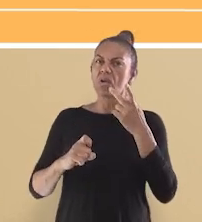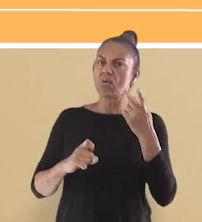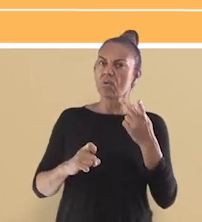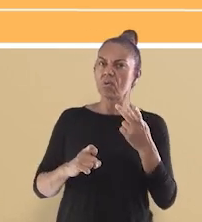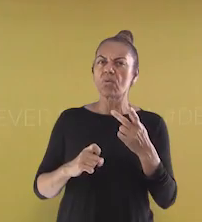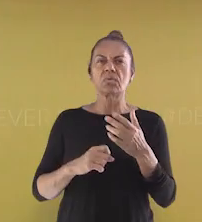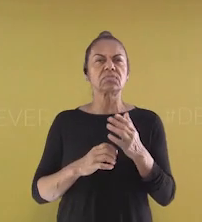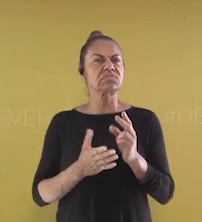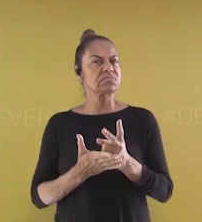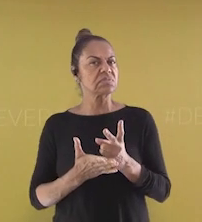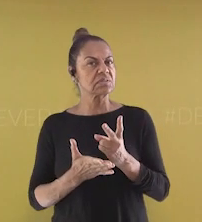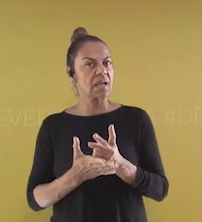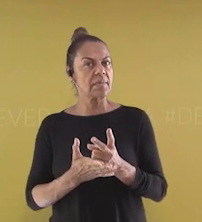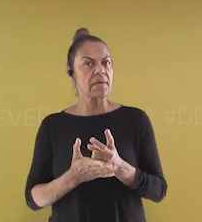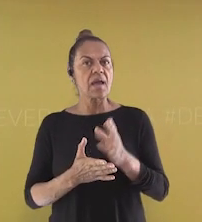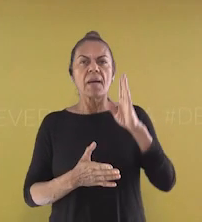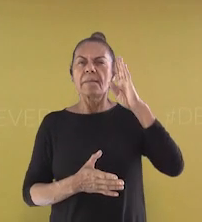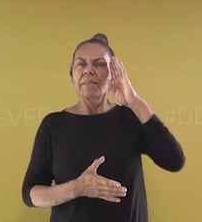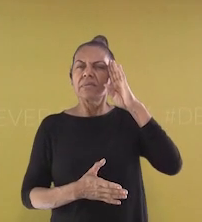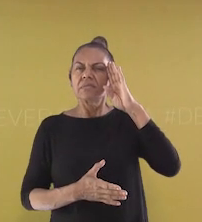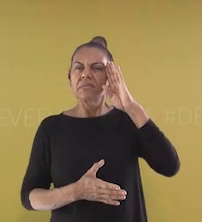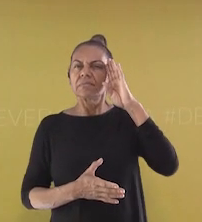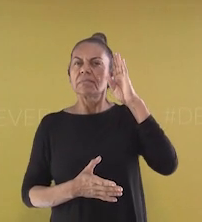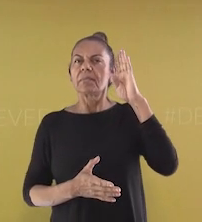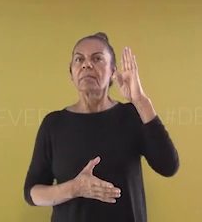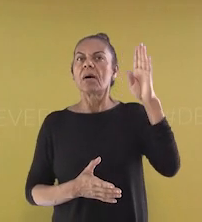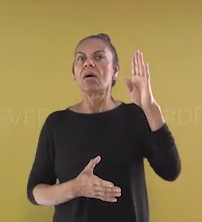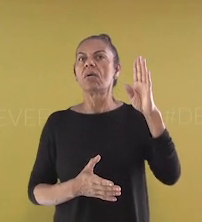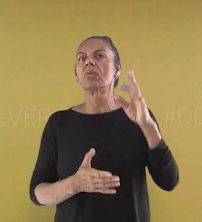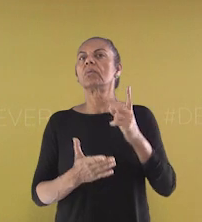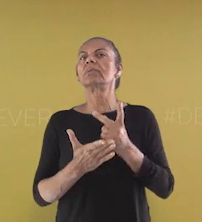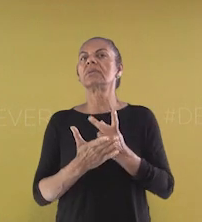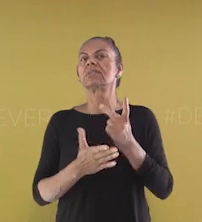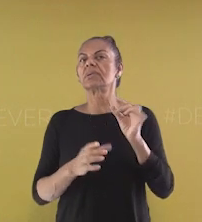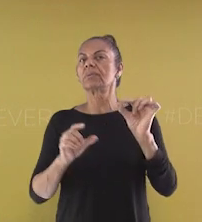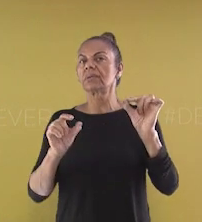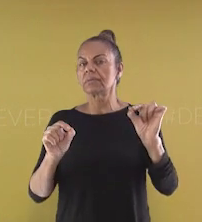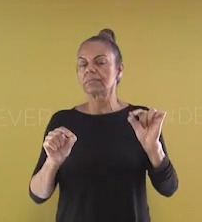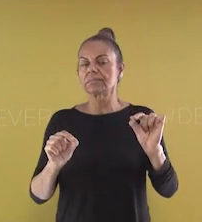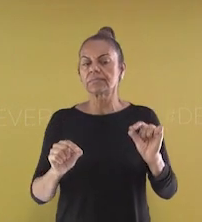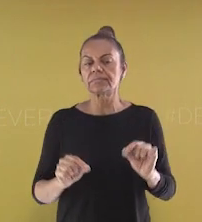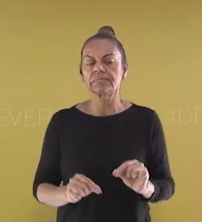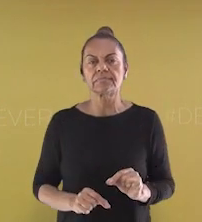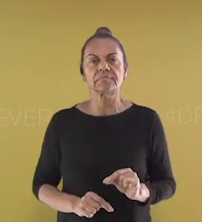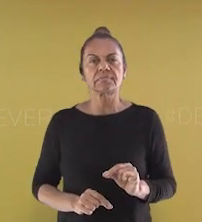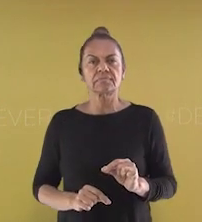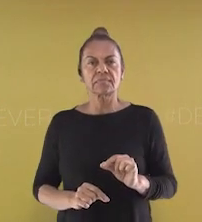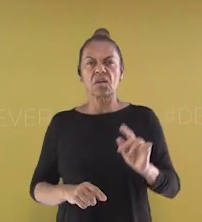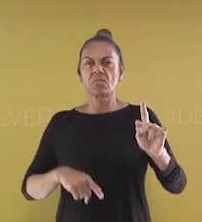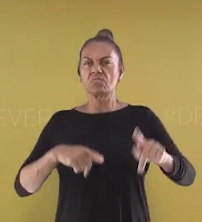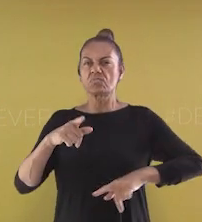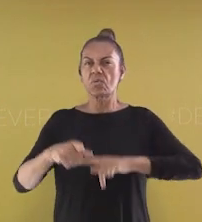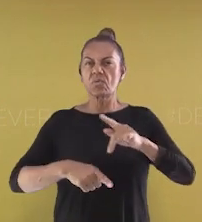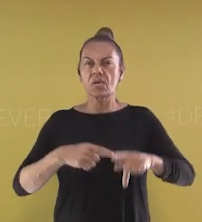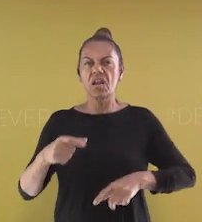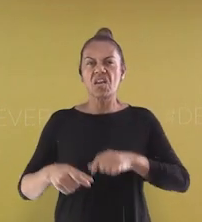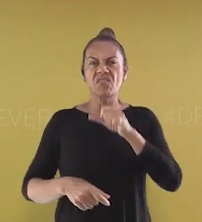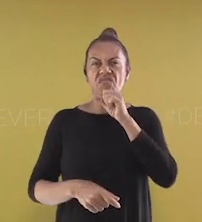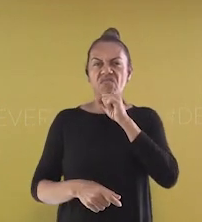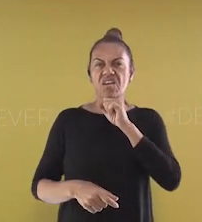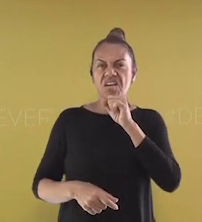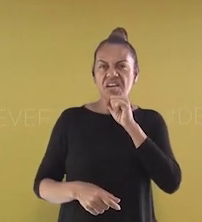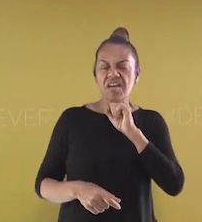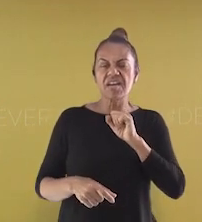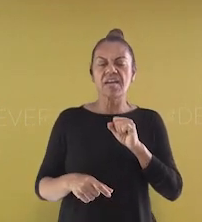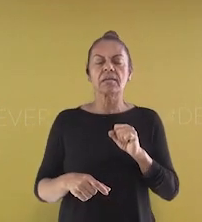os médicos. E sabem quais as principais causas deste aumento? Observem: